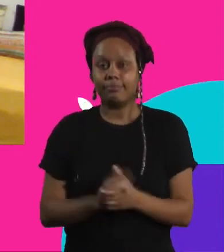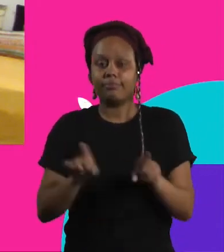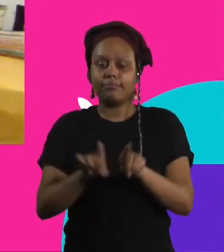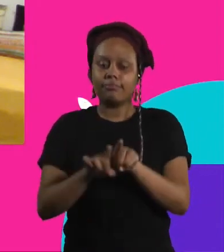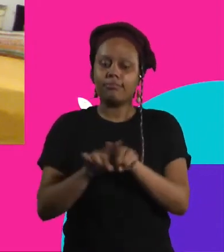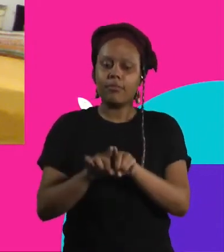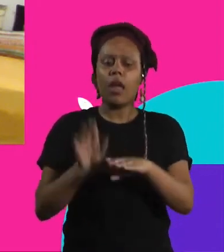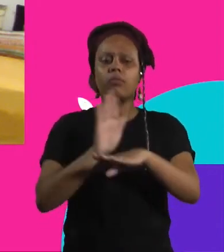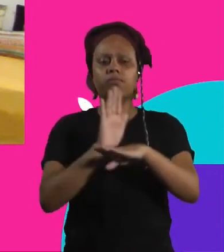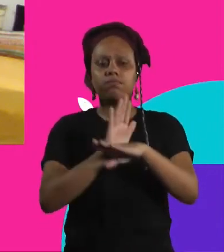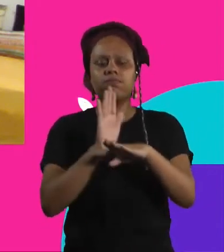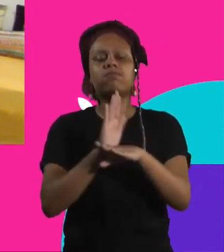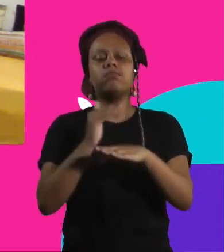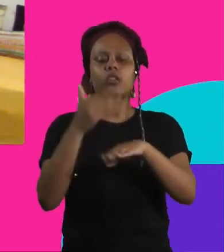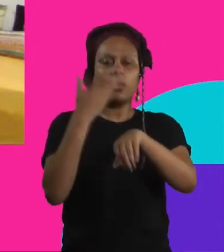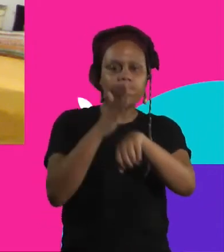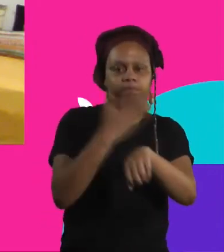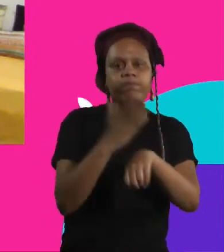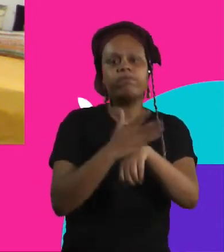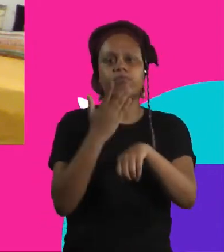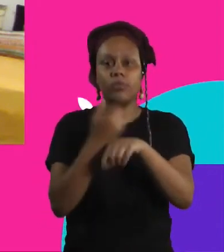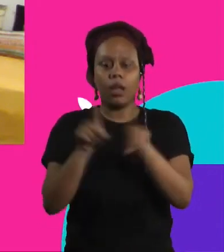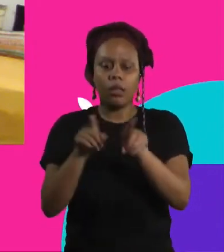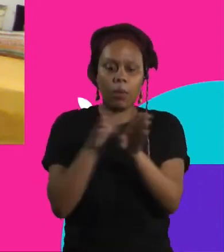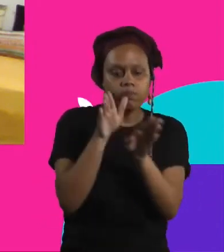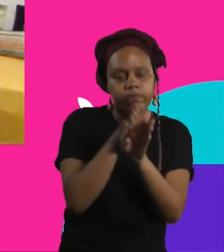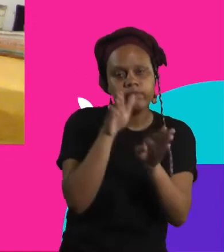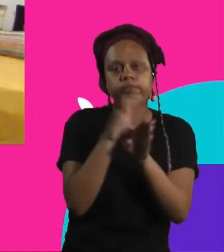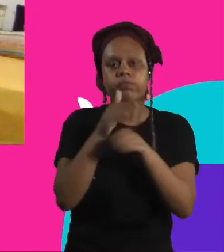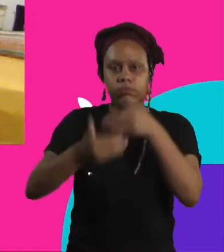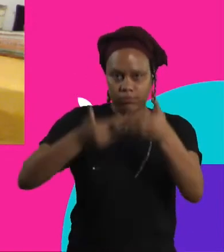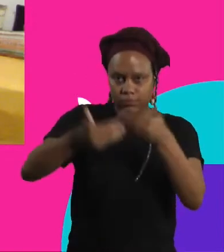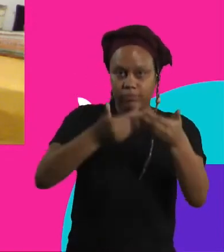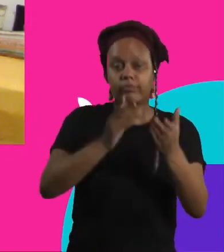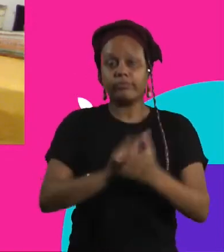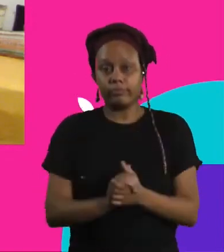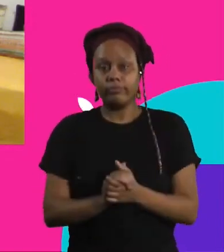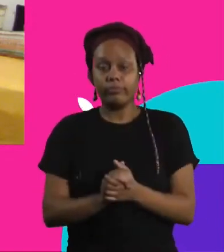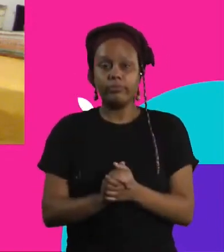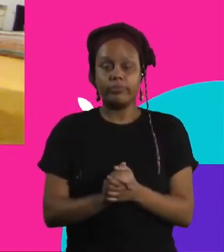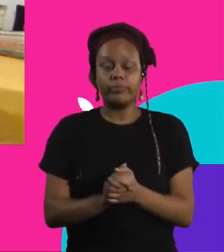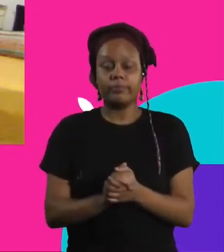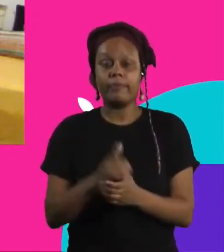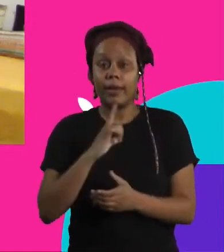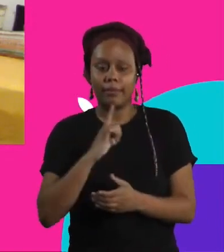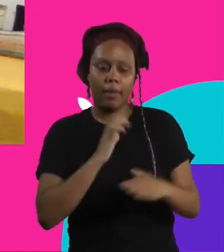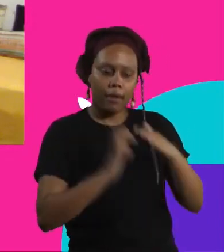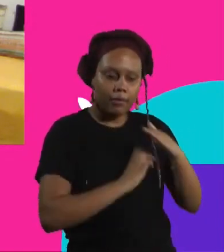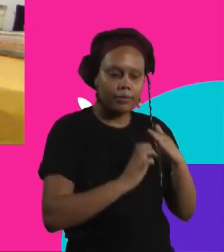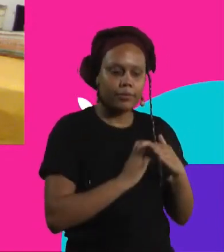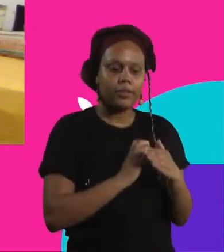pessoas que estão chegando, faz todo um acompanhamento, programa de mentoria. Tem até empresas que hoje a gente tem ajudado a fazer programa de